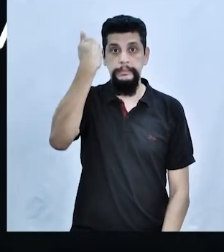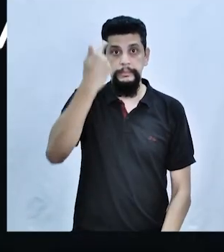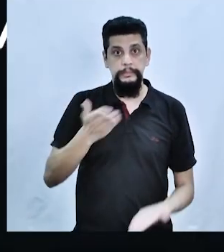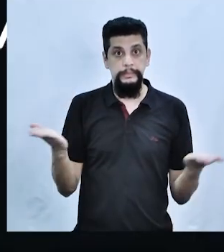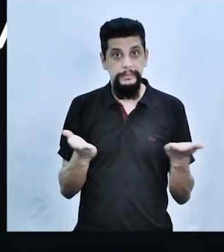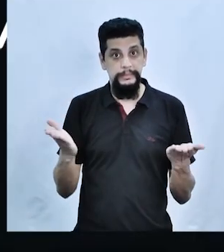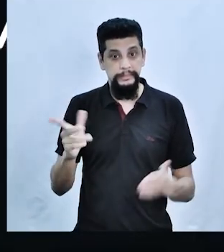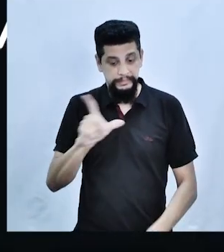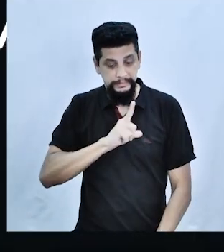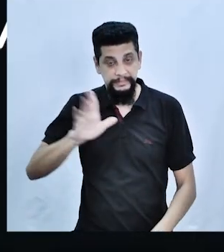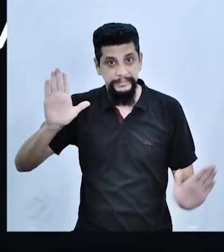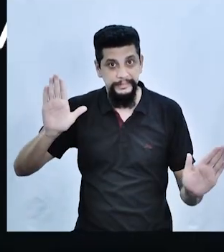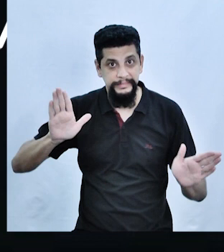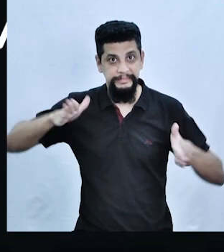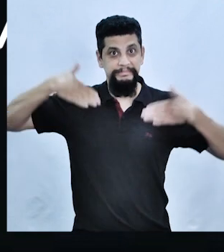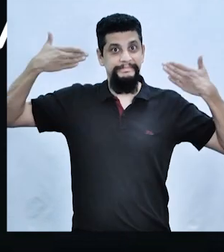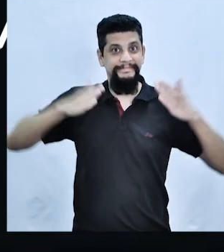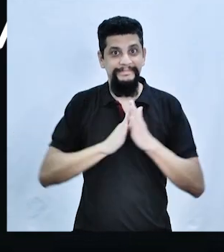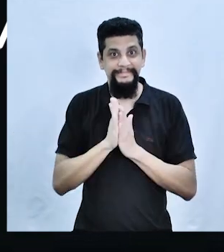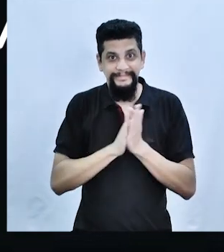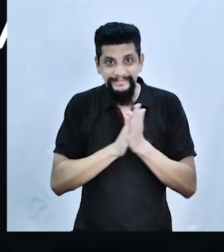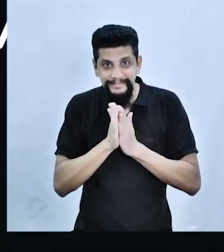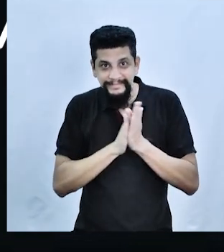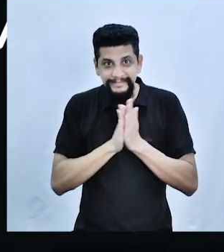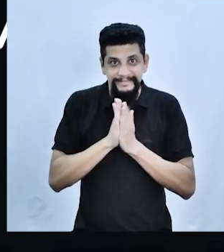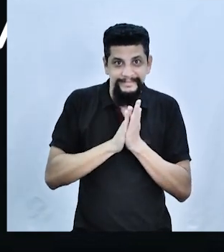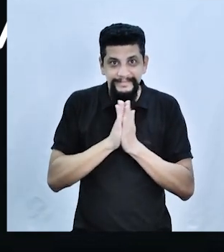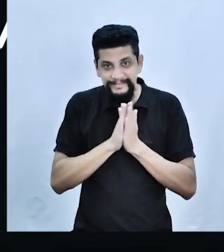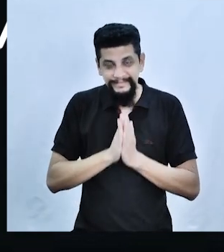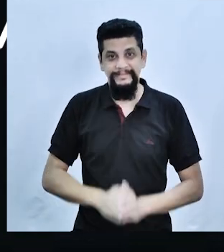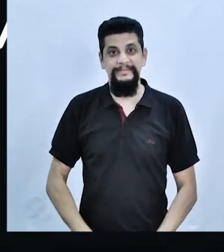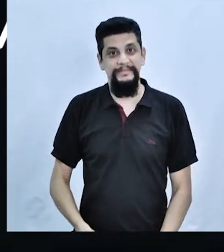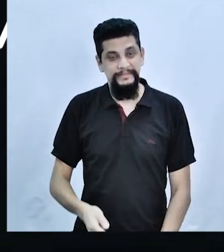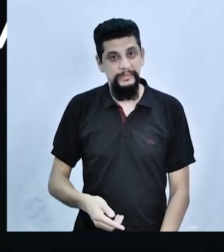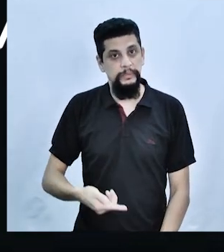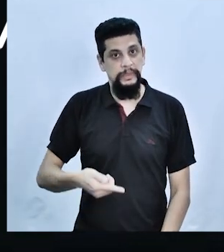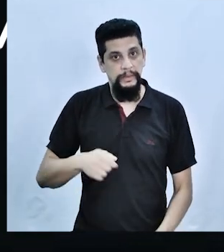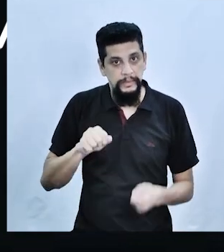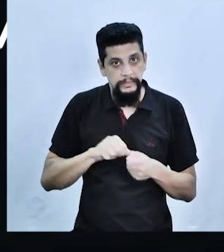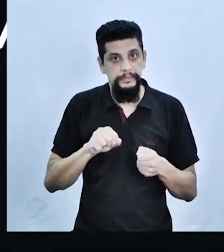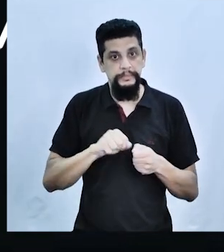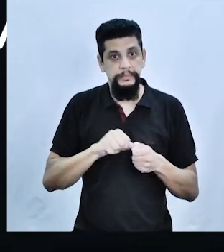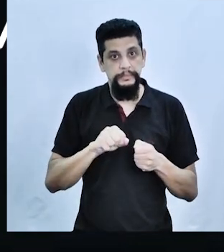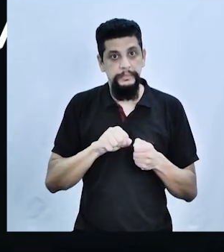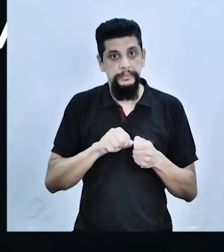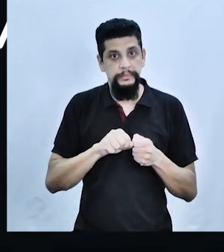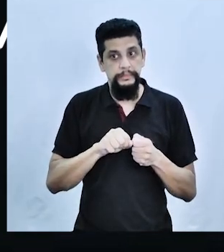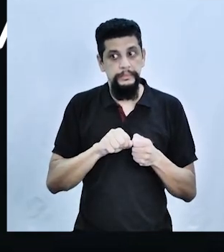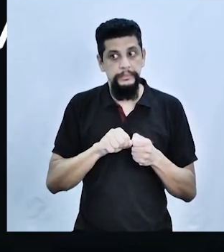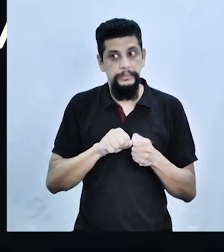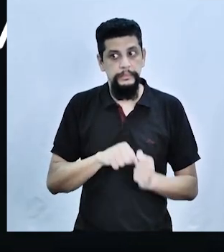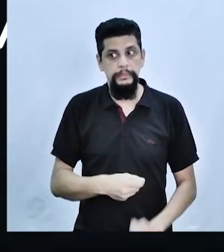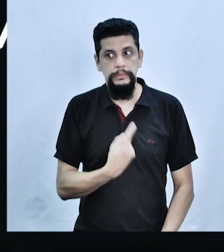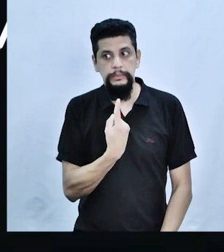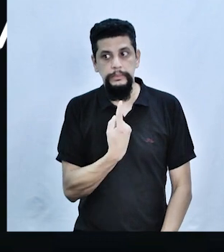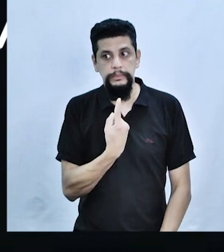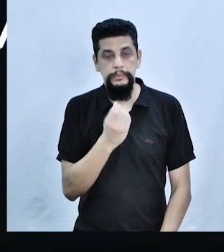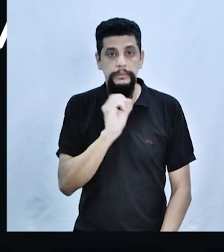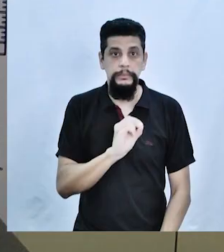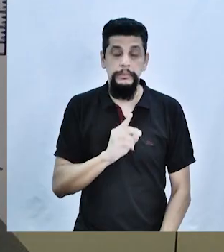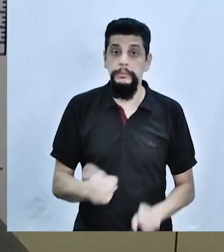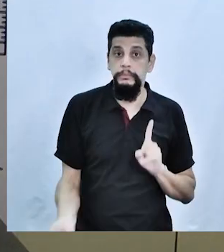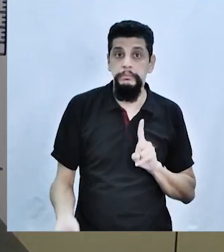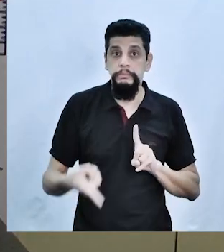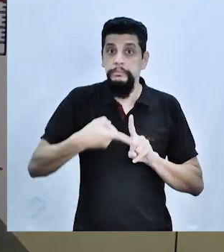e hoje nós temos uma surpresa para nos recordar, hein? Temos mesmo. Nós vamos fazer um ou mais. O